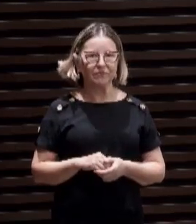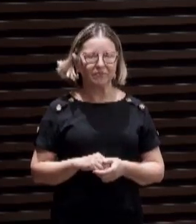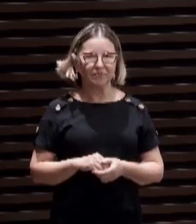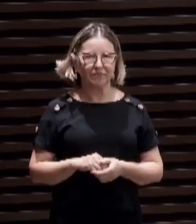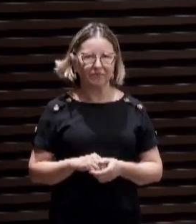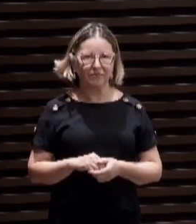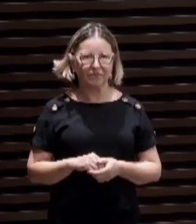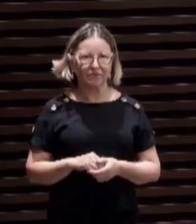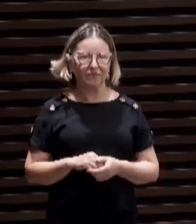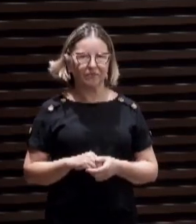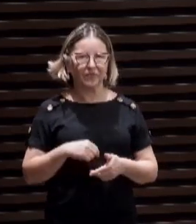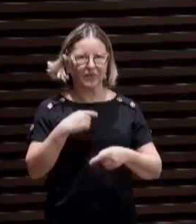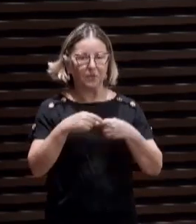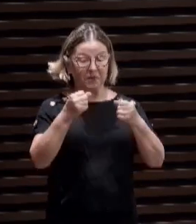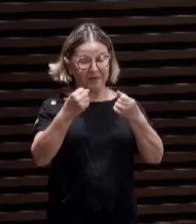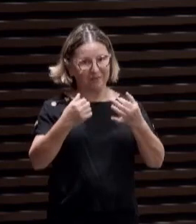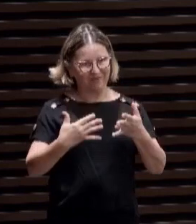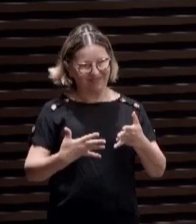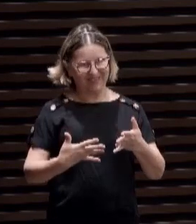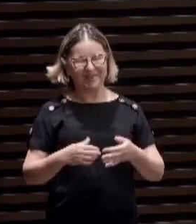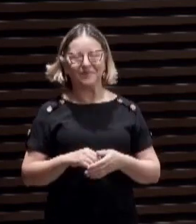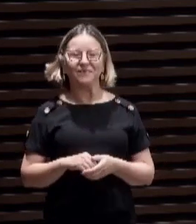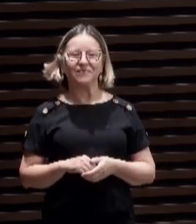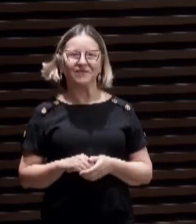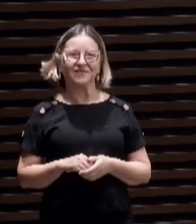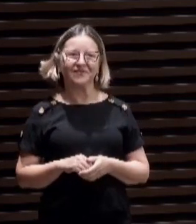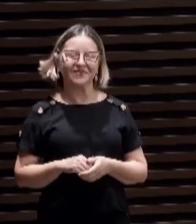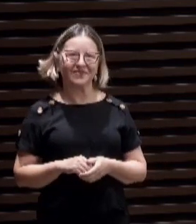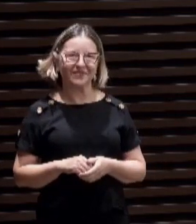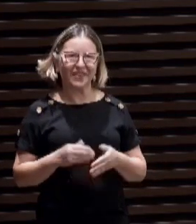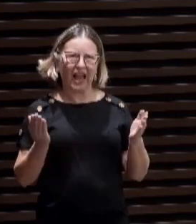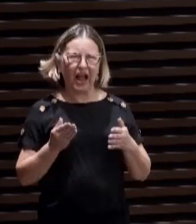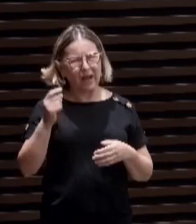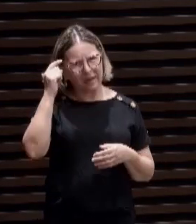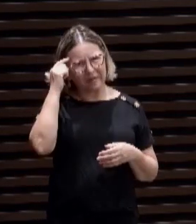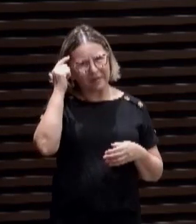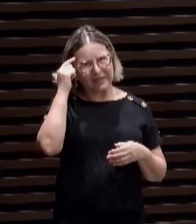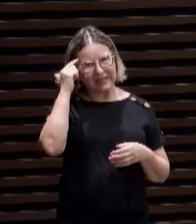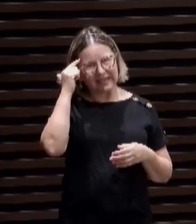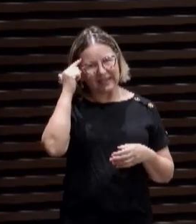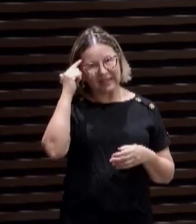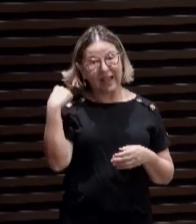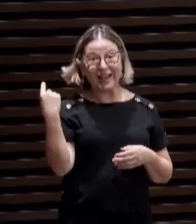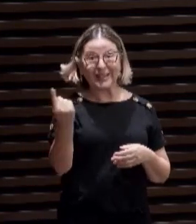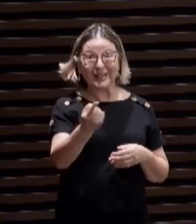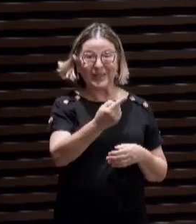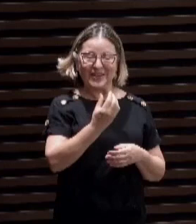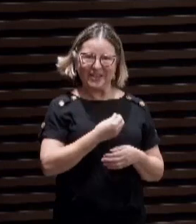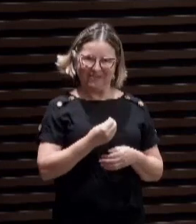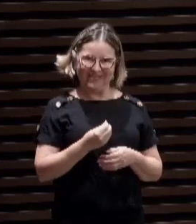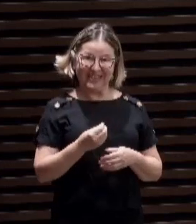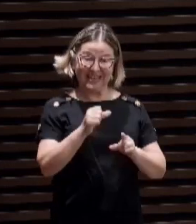Retomarei essas questões mais à frente. Mas por agora, vamos pensar um pouco sobre a nossa vida e a sociedade da